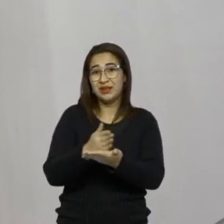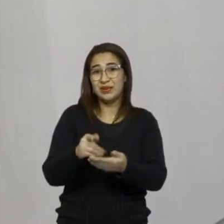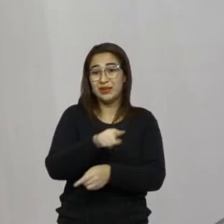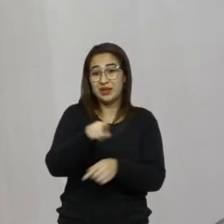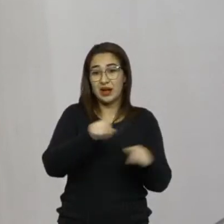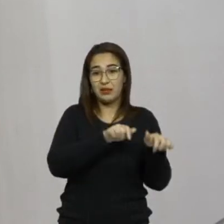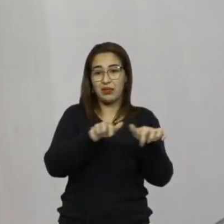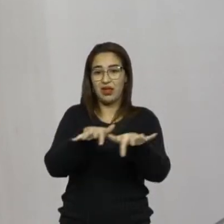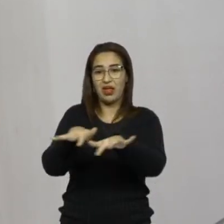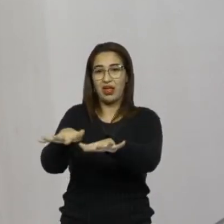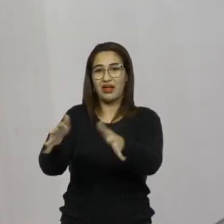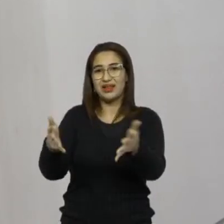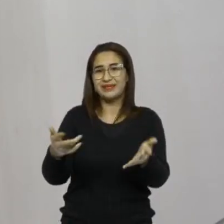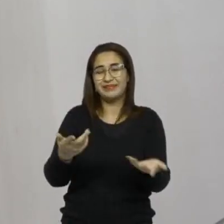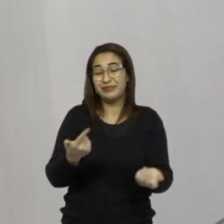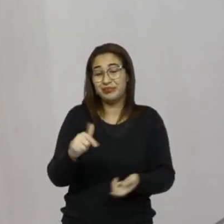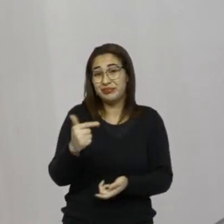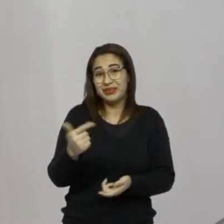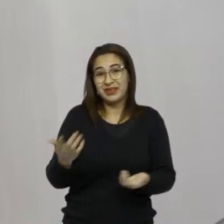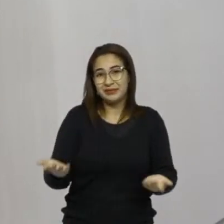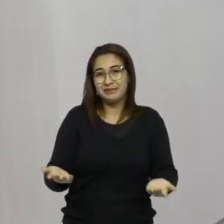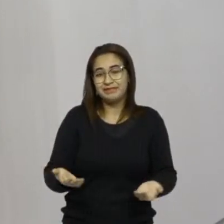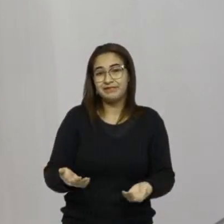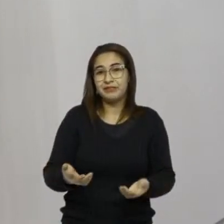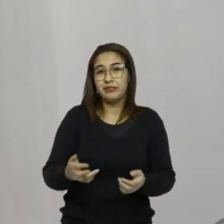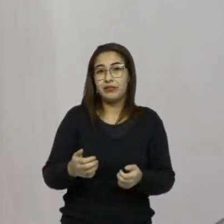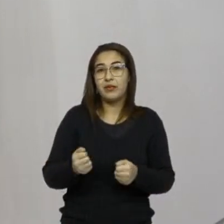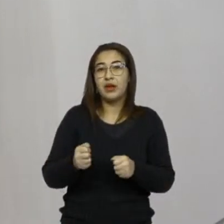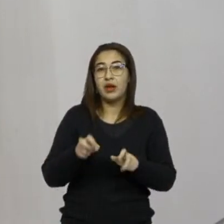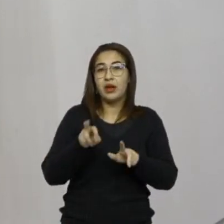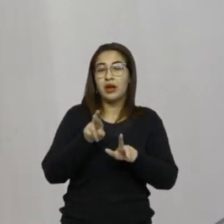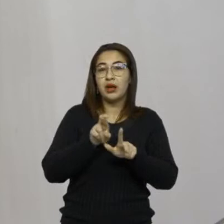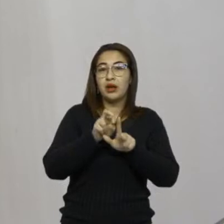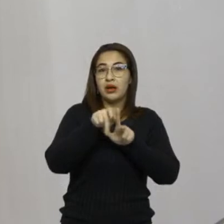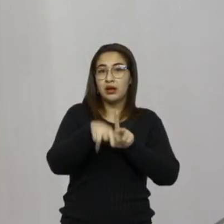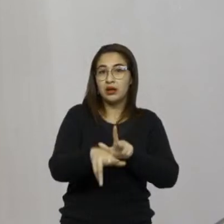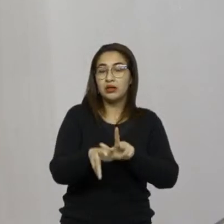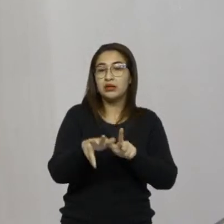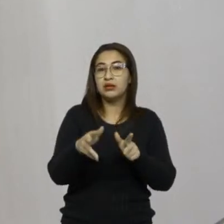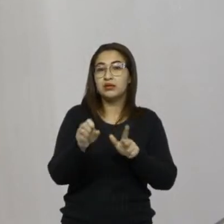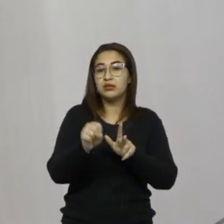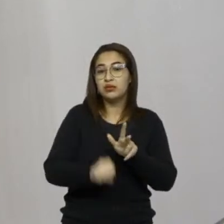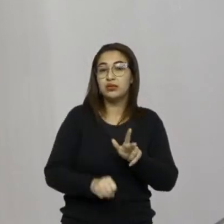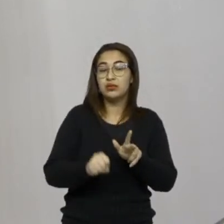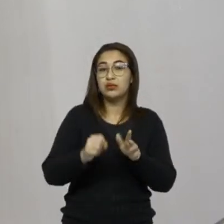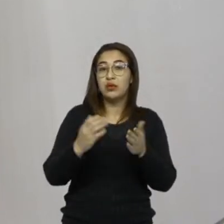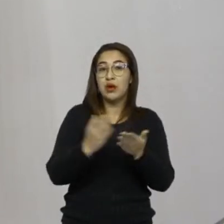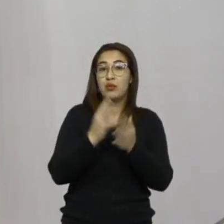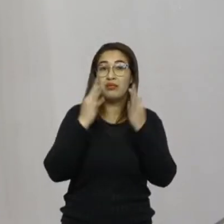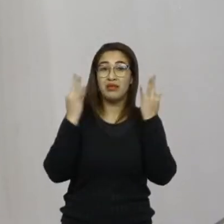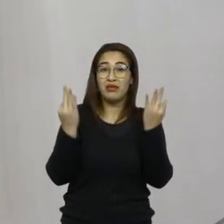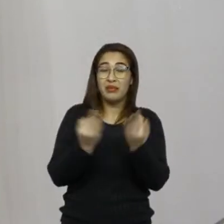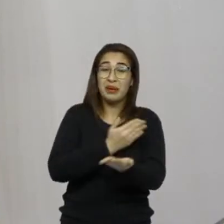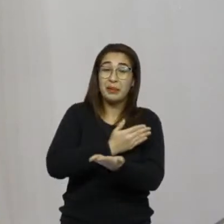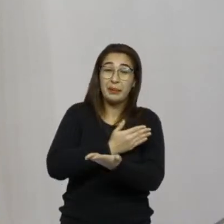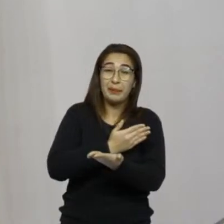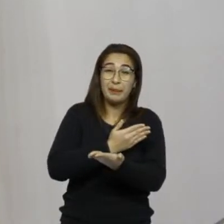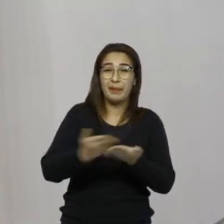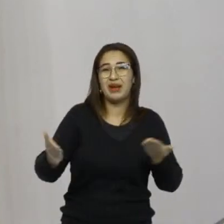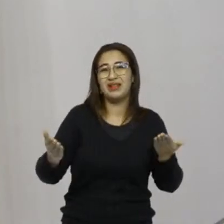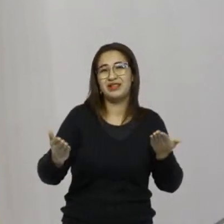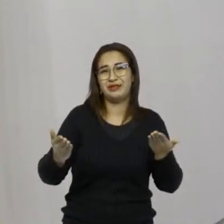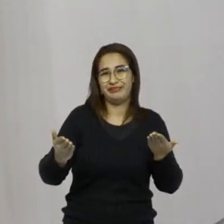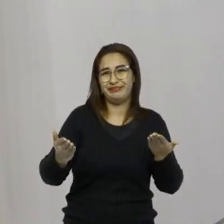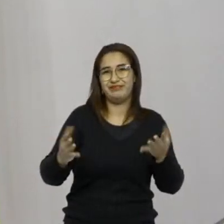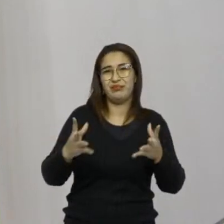lá, só em Rio do Sul, mais de 7 mil famílias tiveram água dentro de casa sem precisar.